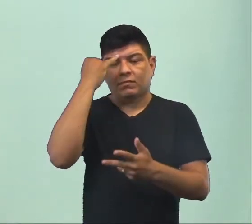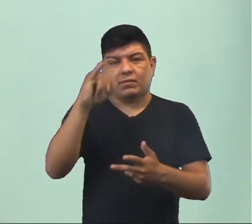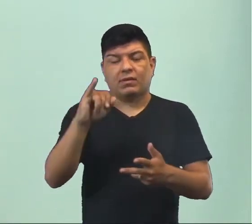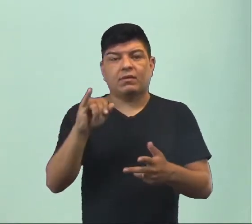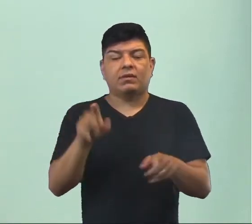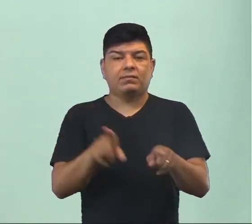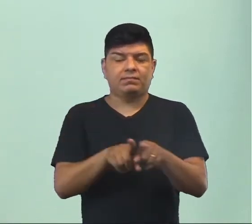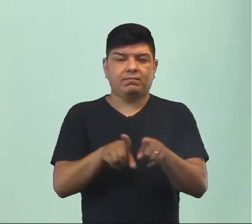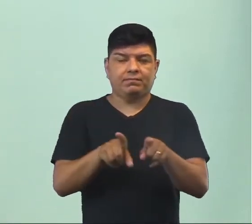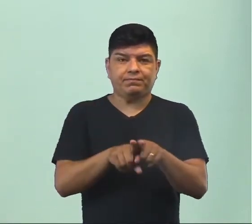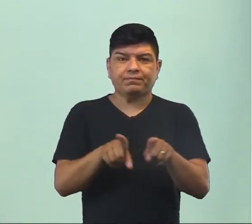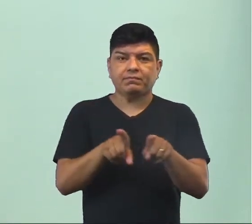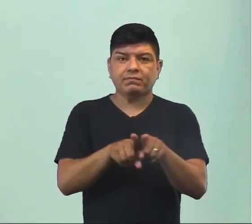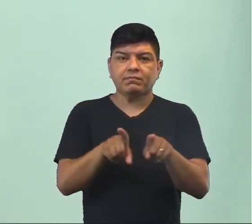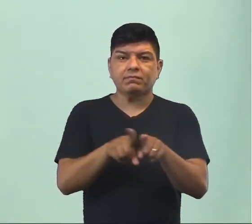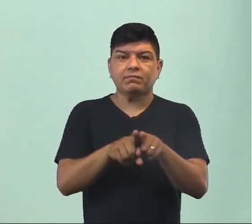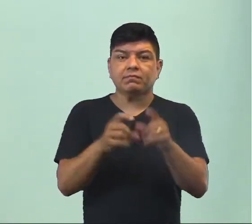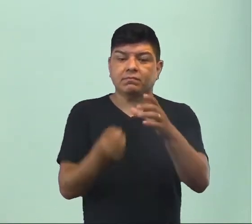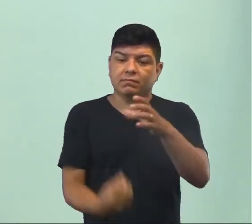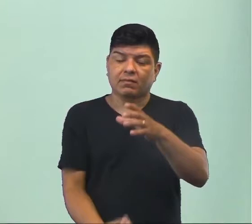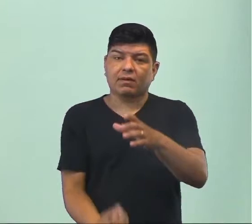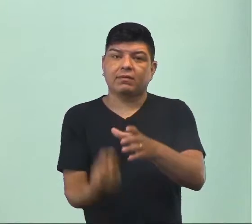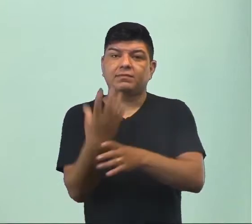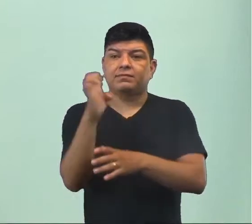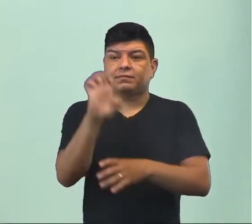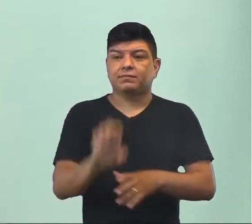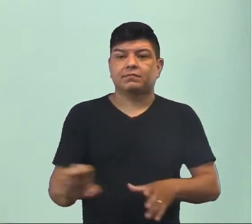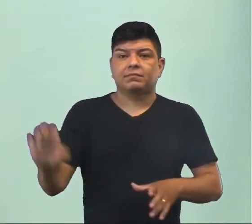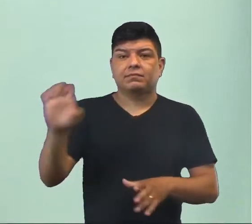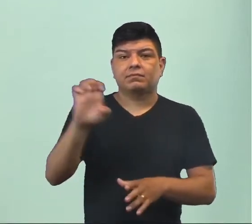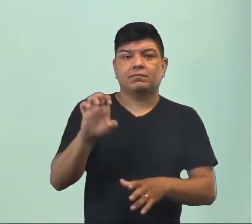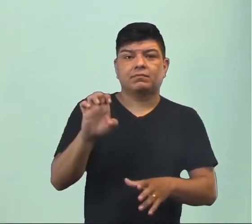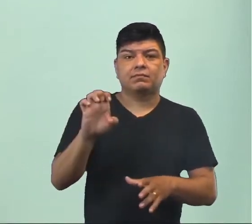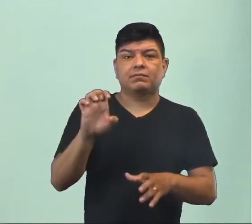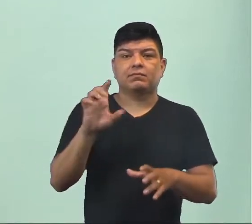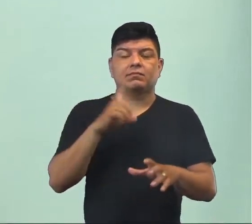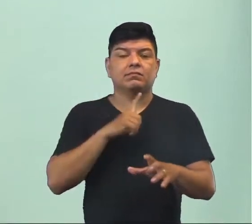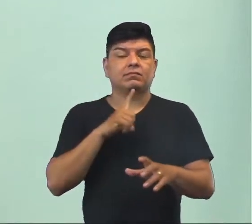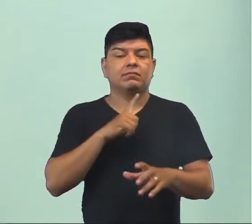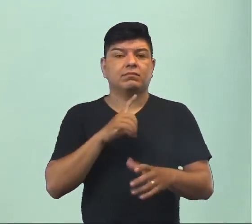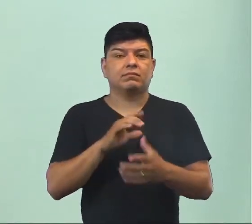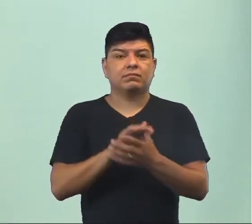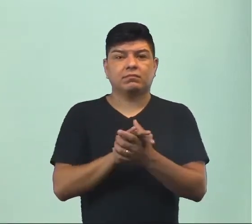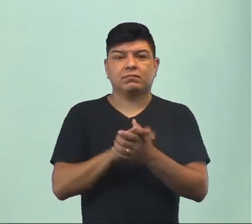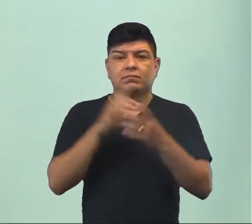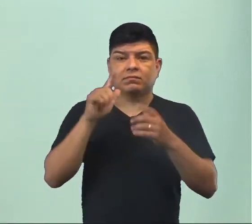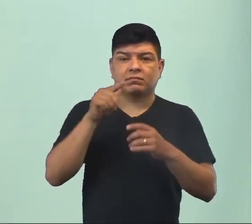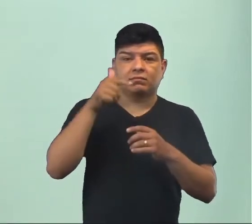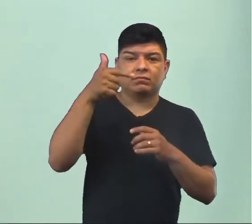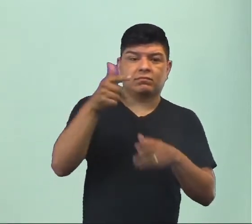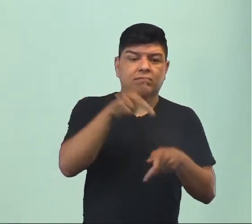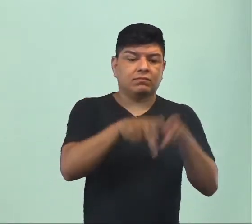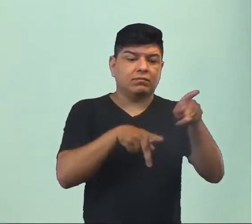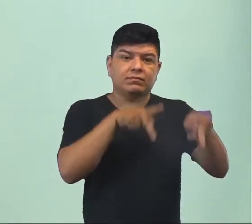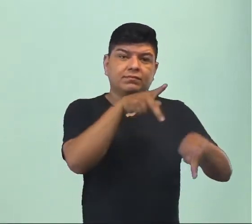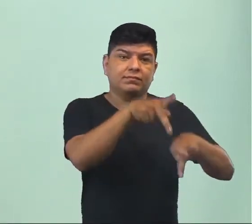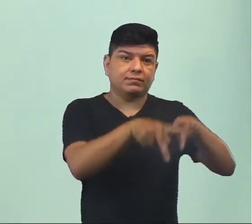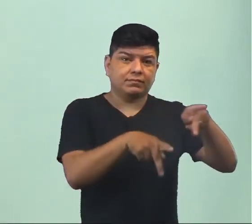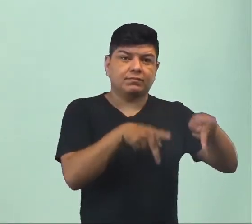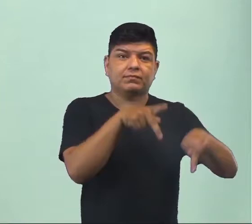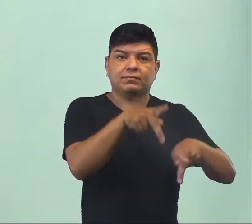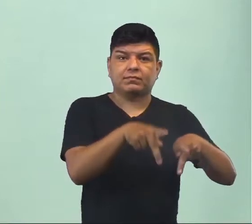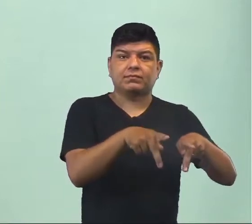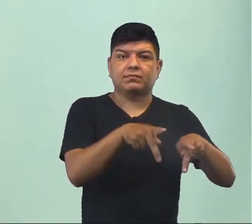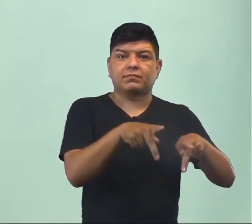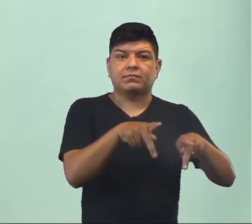de que a cultura surge ali na Europa, colocando outros povos que